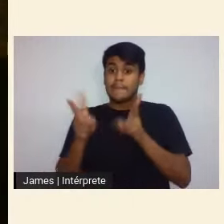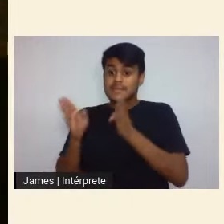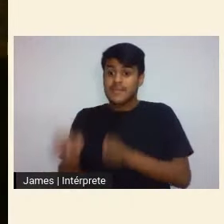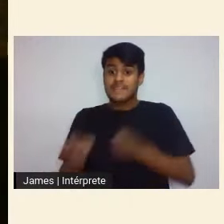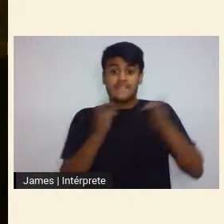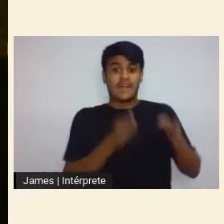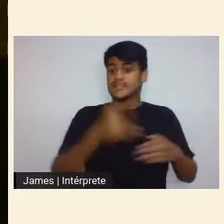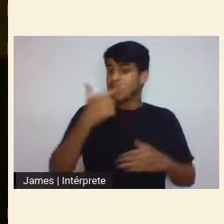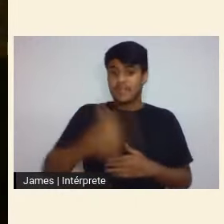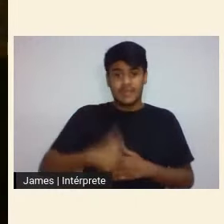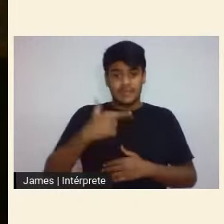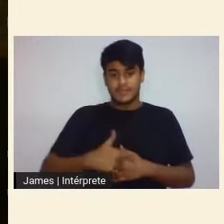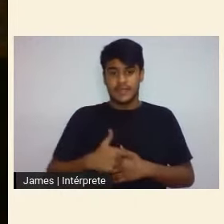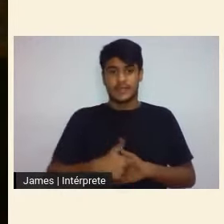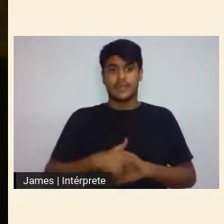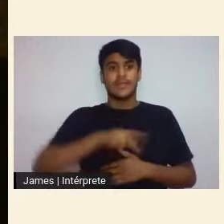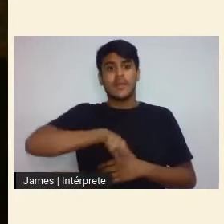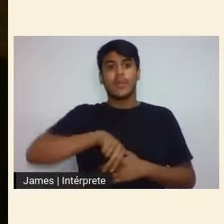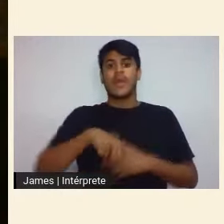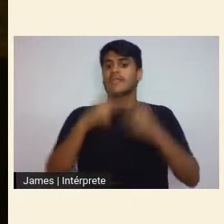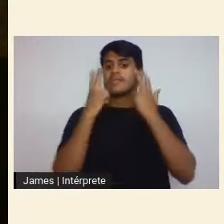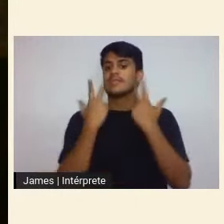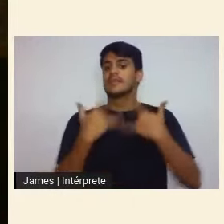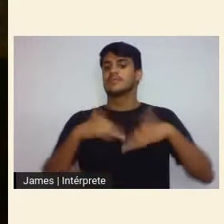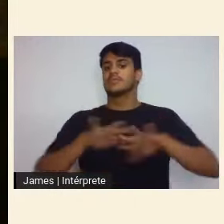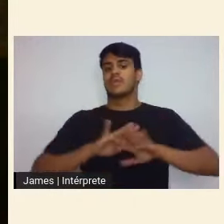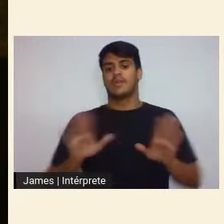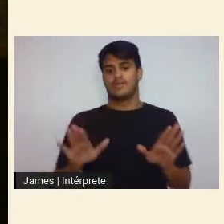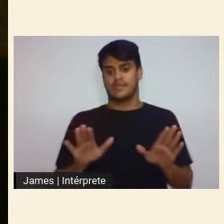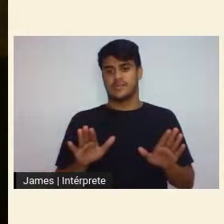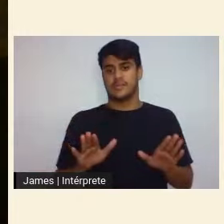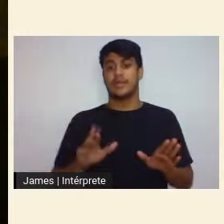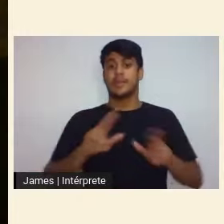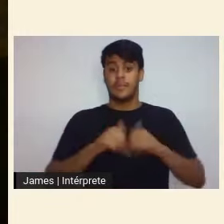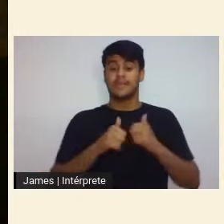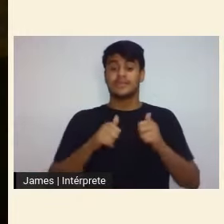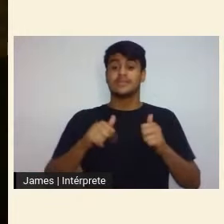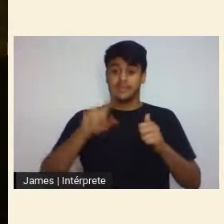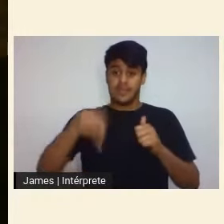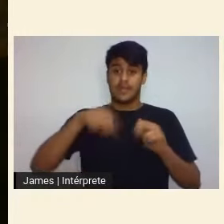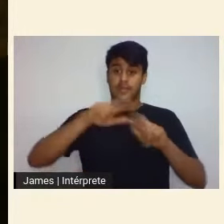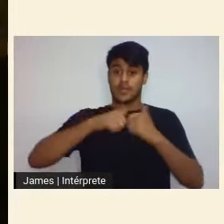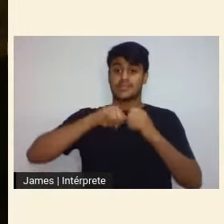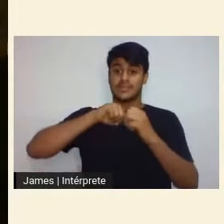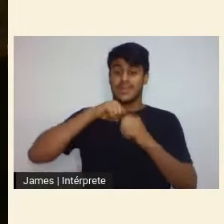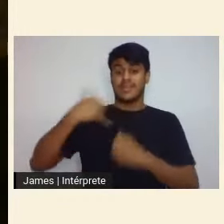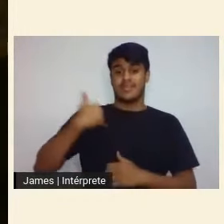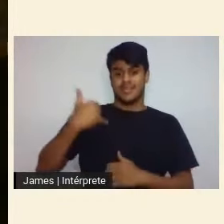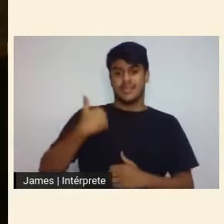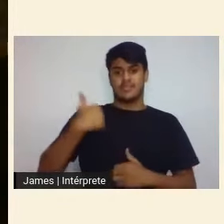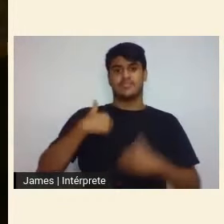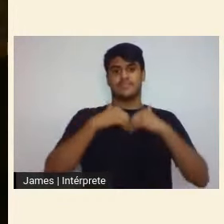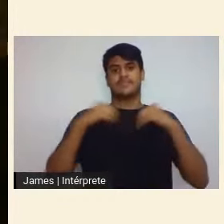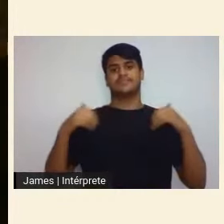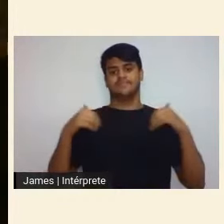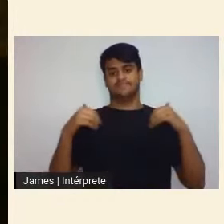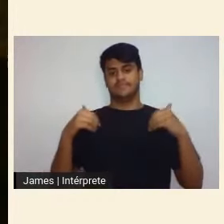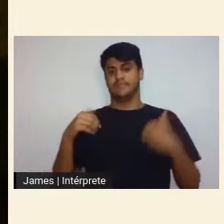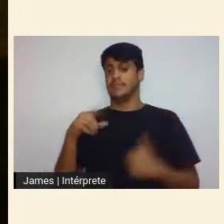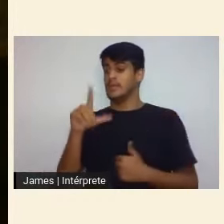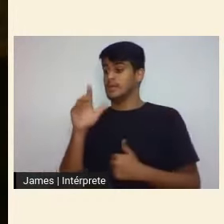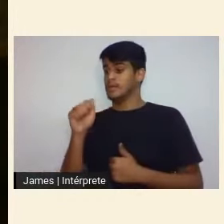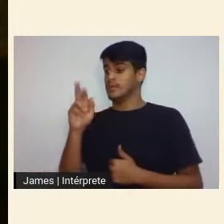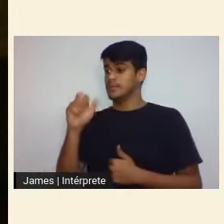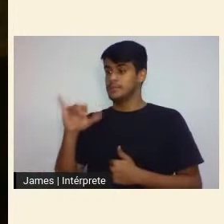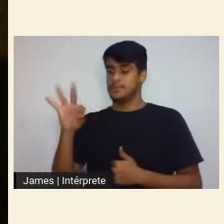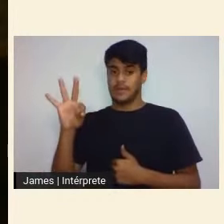diferença de natureza, mas por diferença de idade. Lambert é o típico intelectual francês